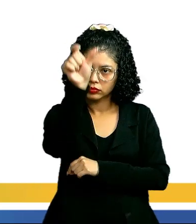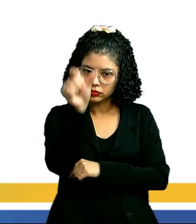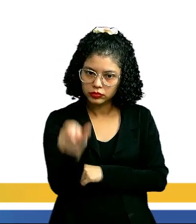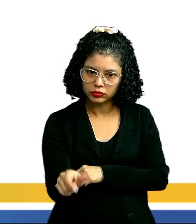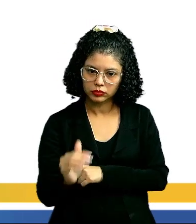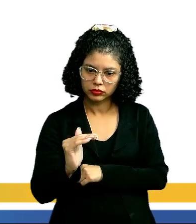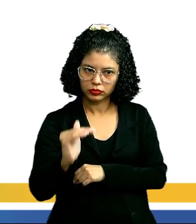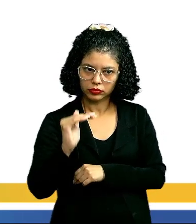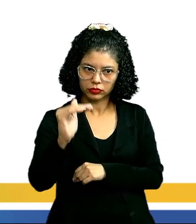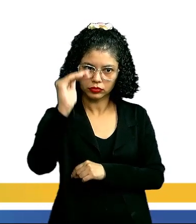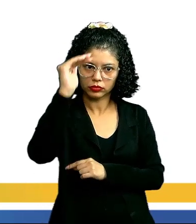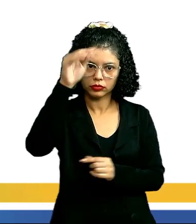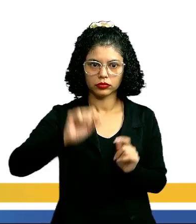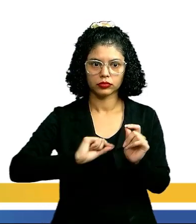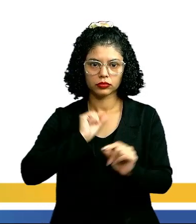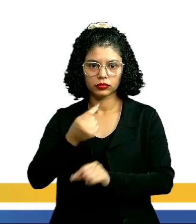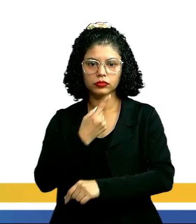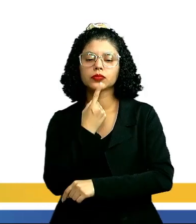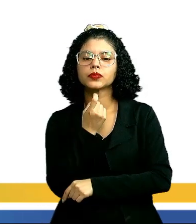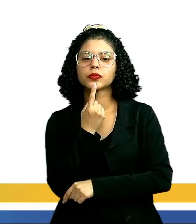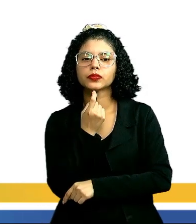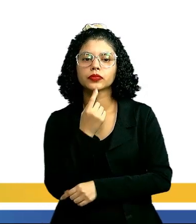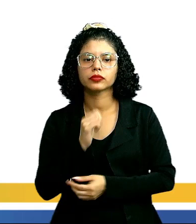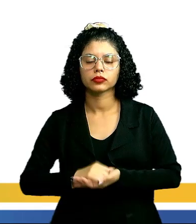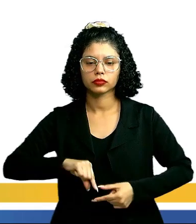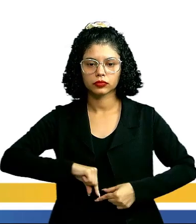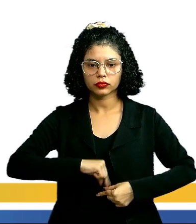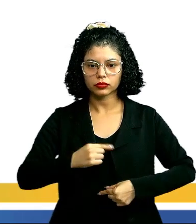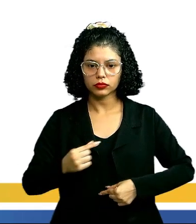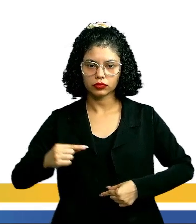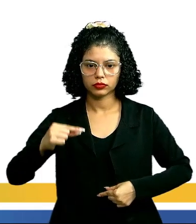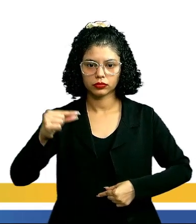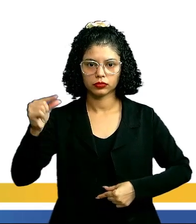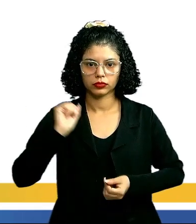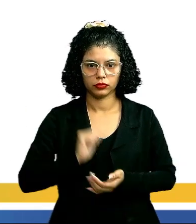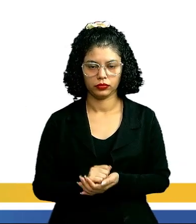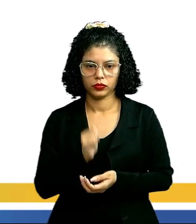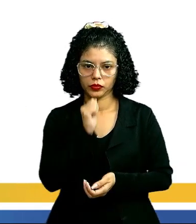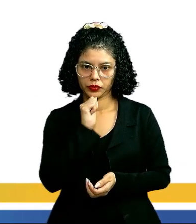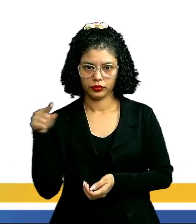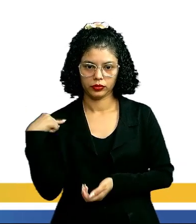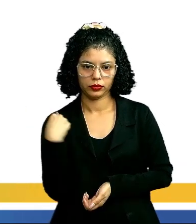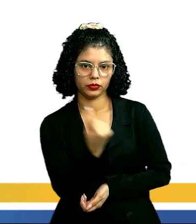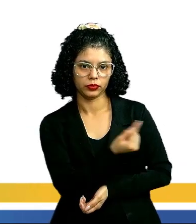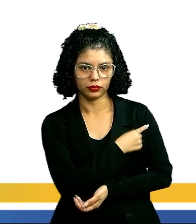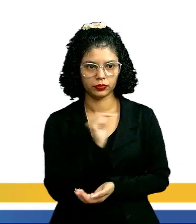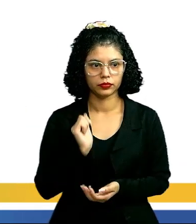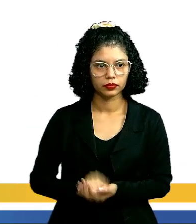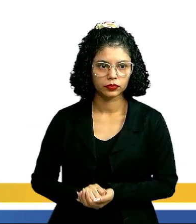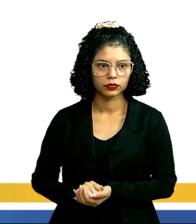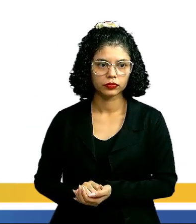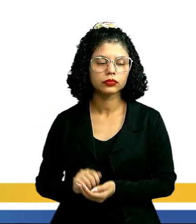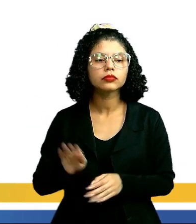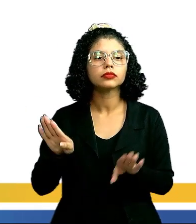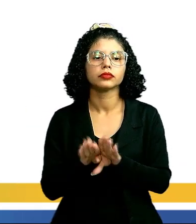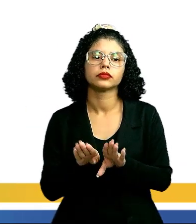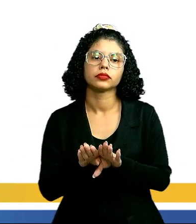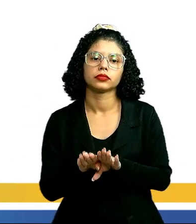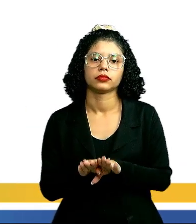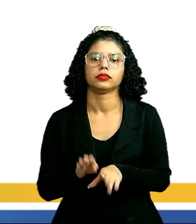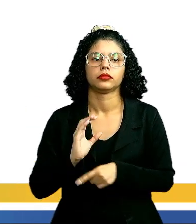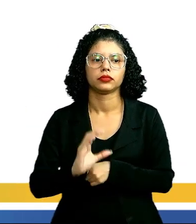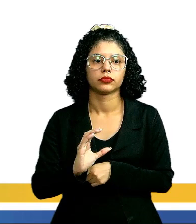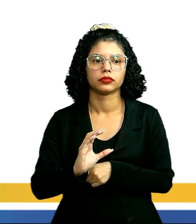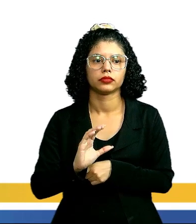a medula óssea e o sangue de cordão umbilical. Essas aí originam as nossas células sanguíneas. As